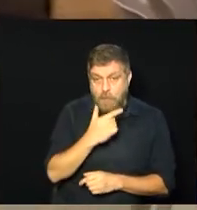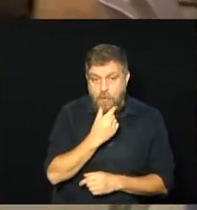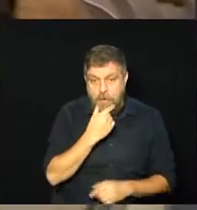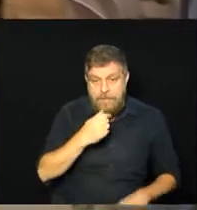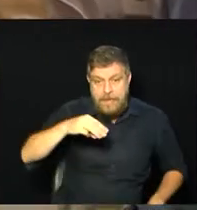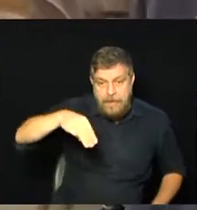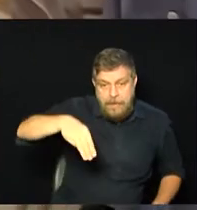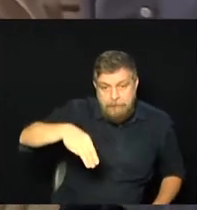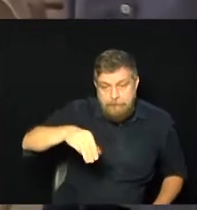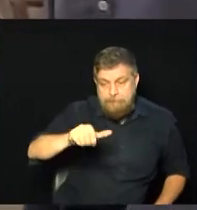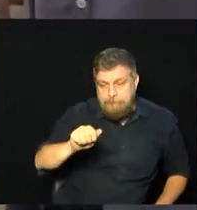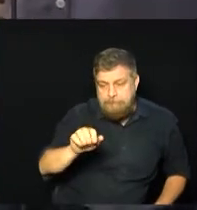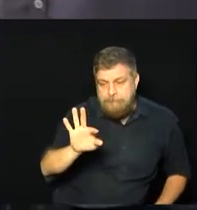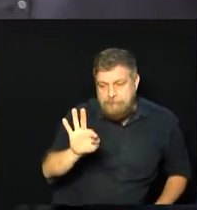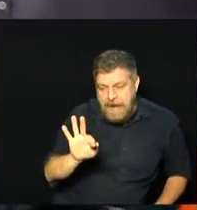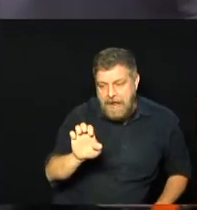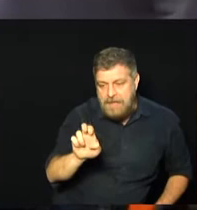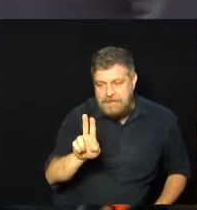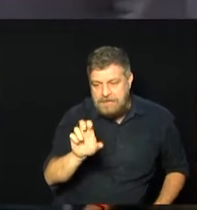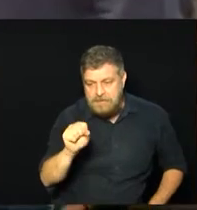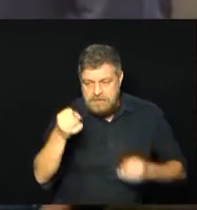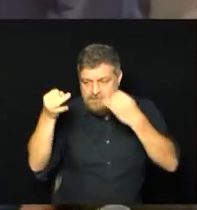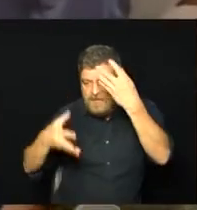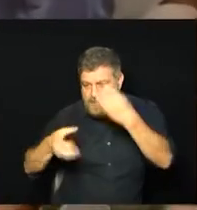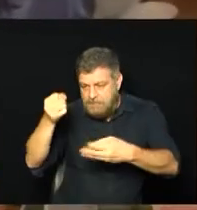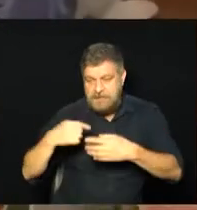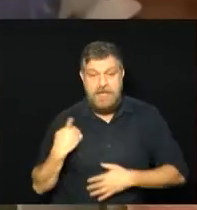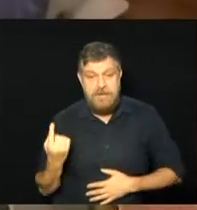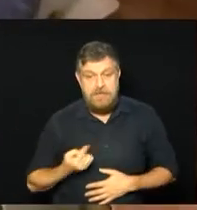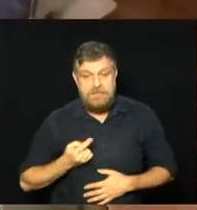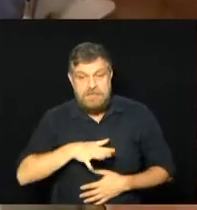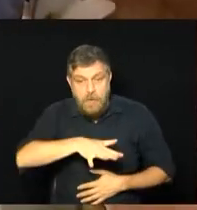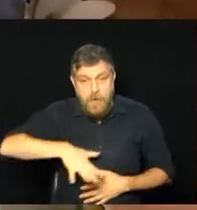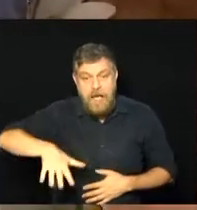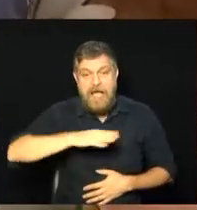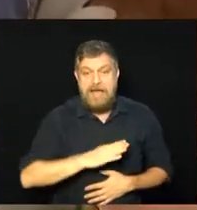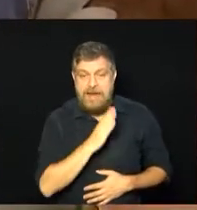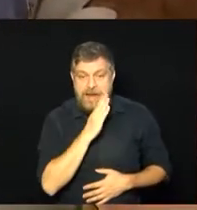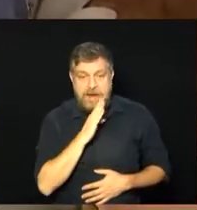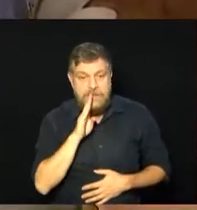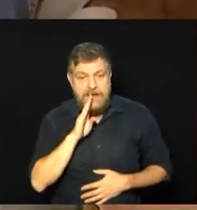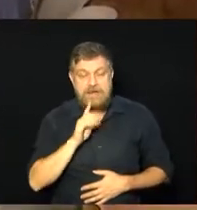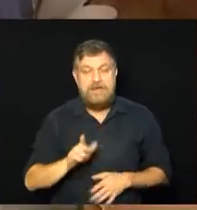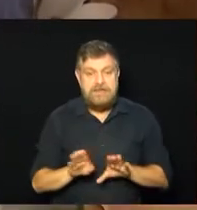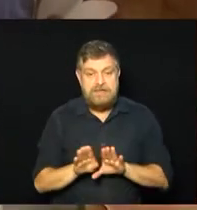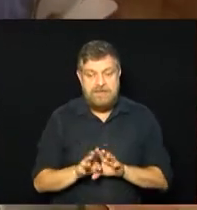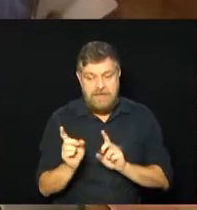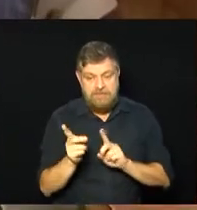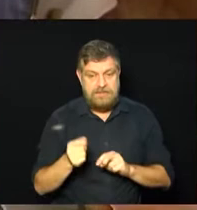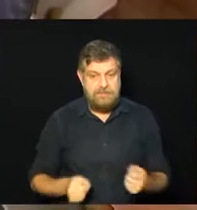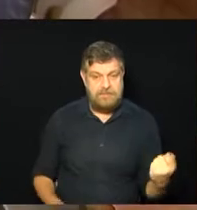pra gente essa positividade. Então, o setor de bares e alimentação espera vender mais do